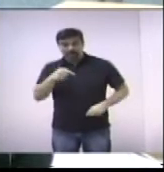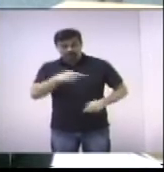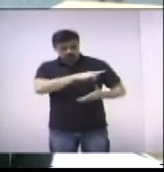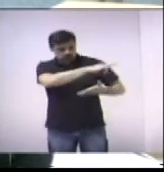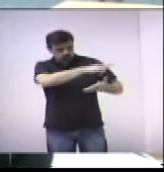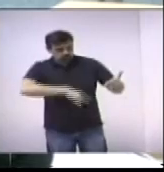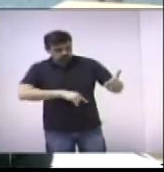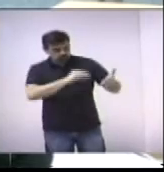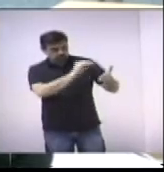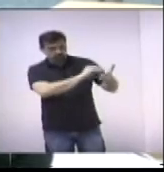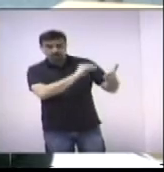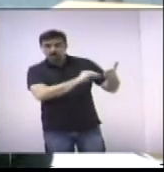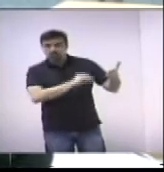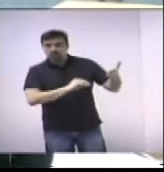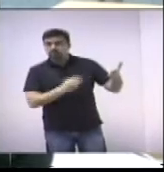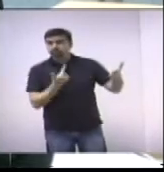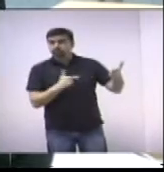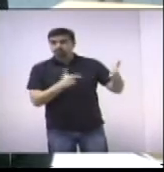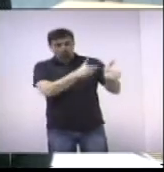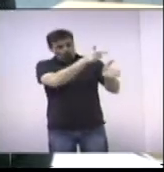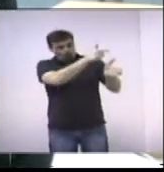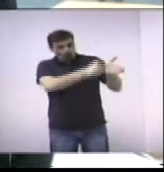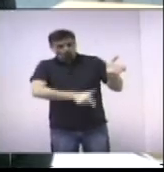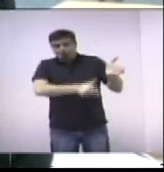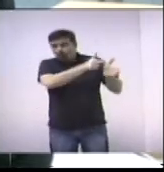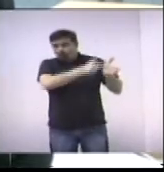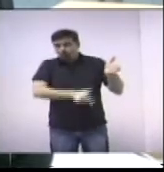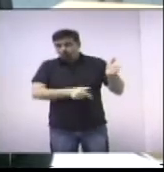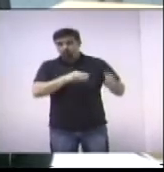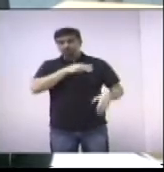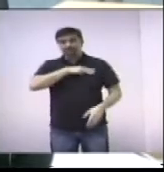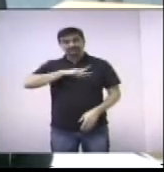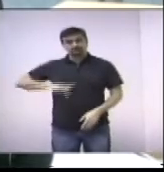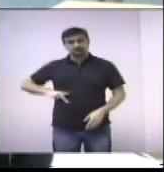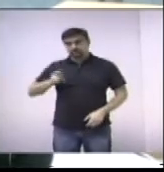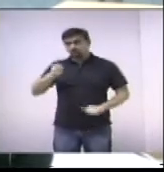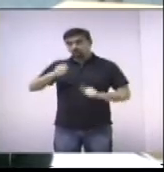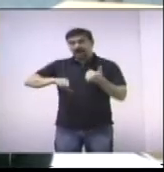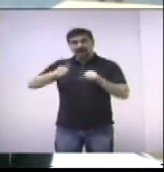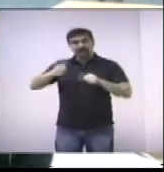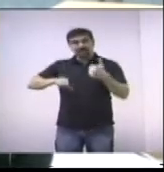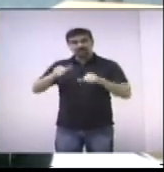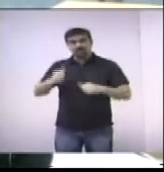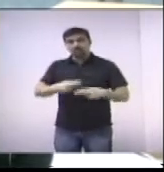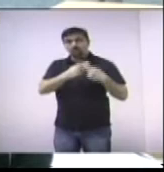popular, em nenhum momento, o Ministério Público apurou